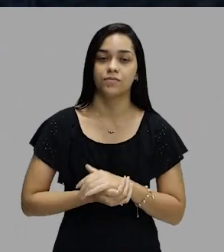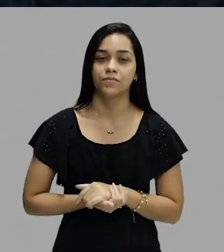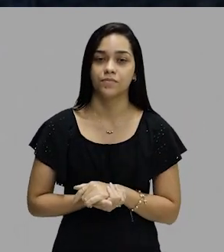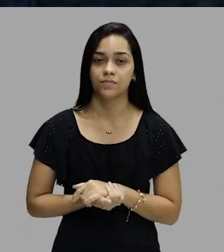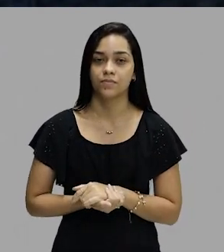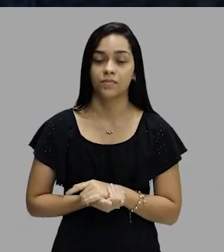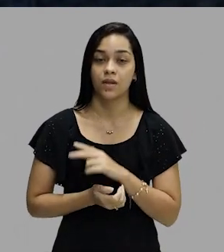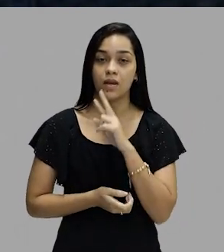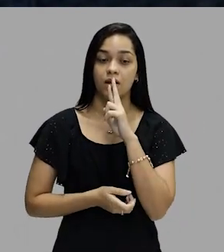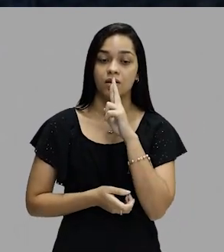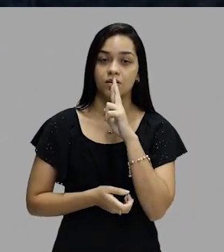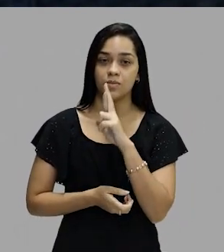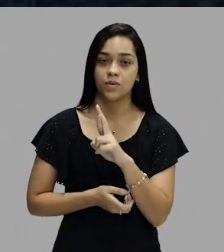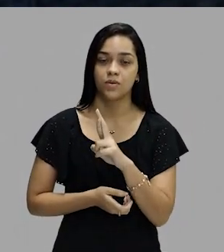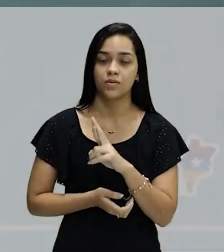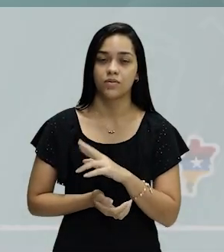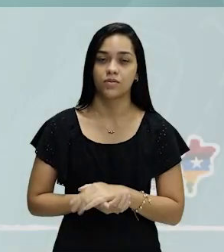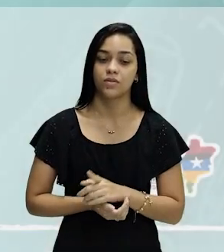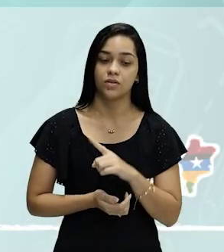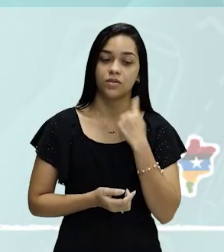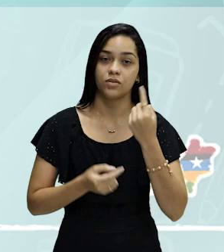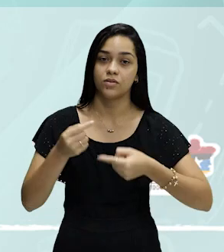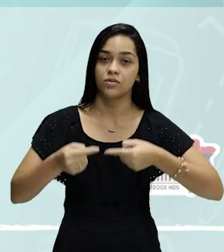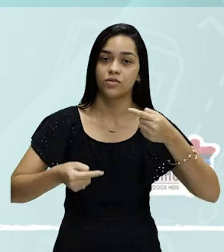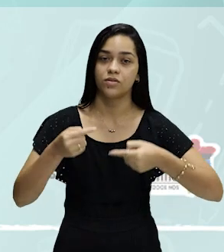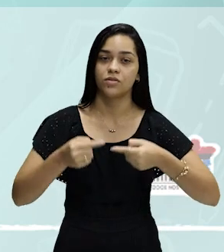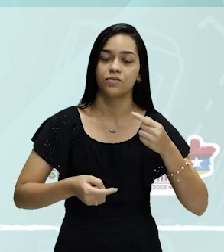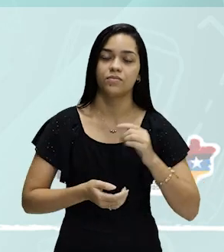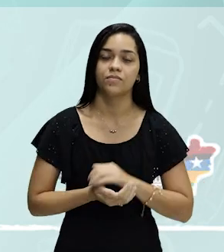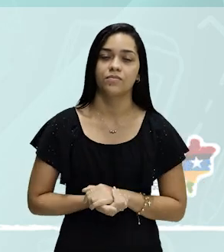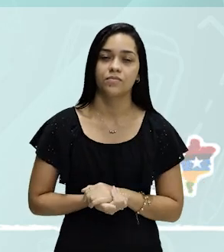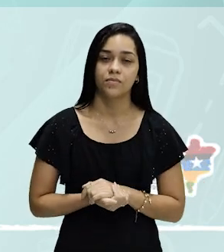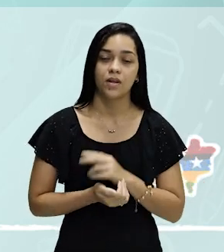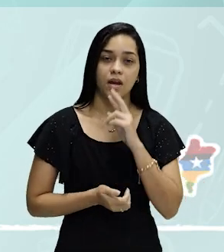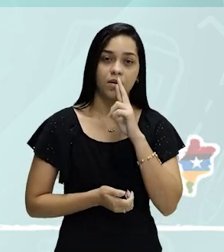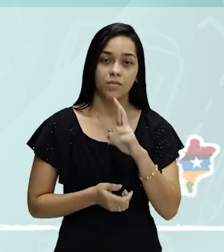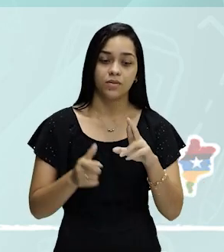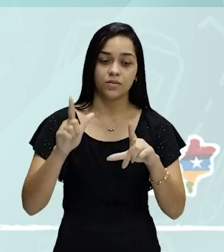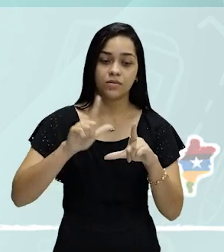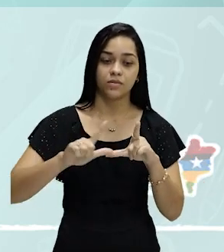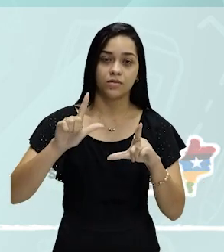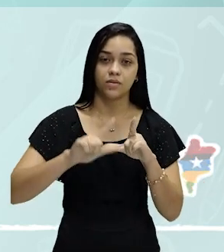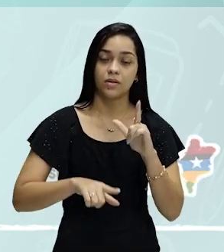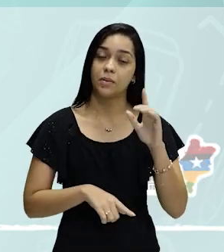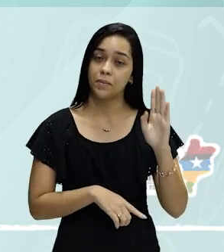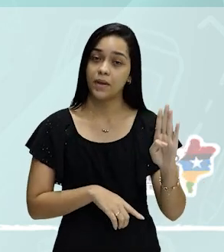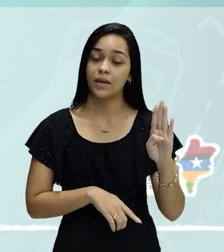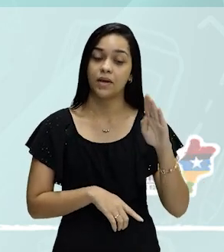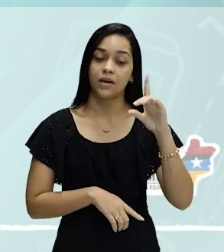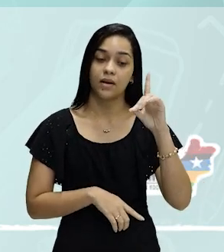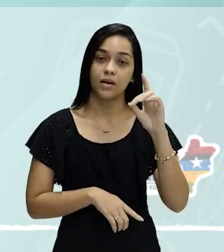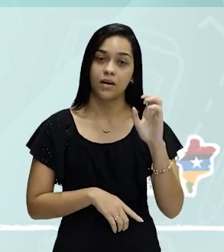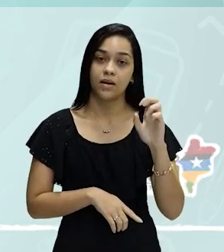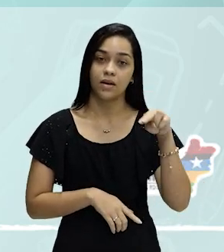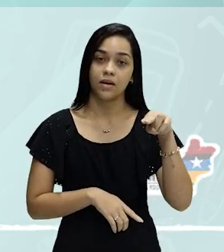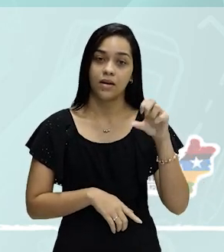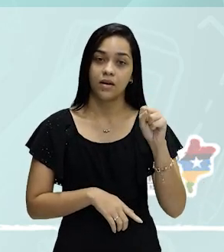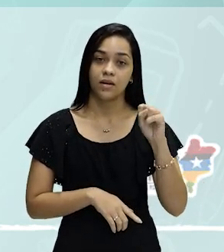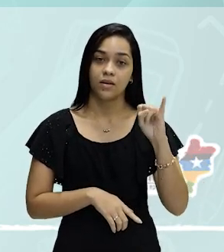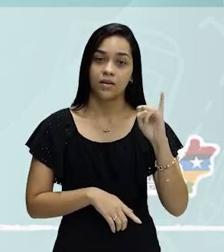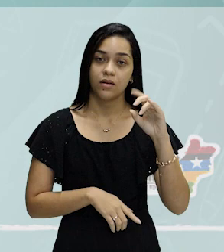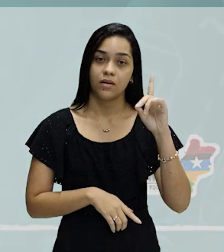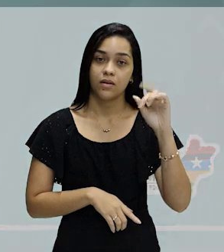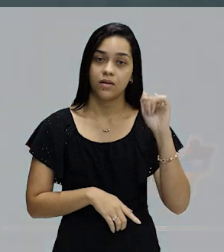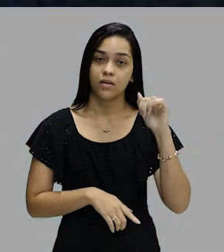Então vamos à resposta e daí nós vamos discutir. Então a resposta da questão é a letra B, que é a